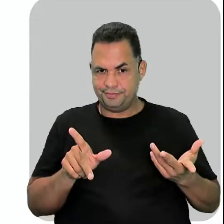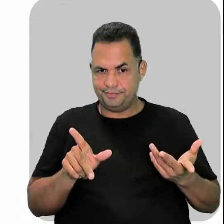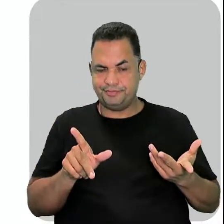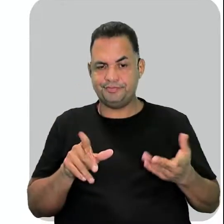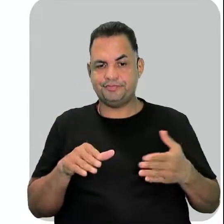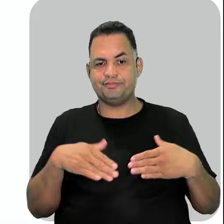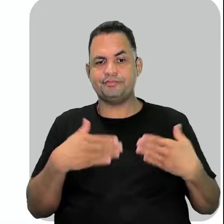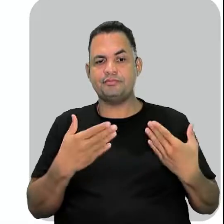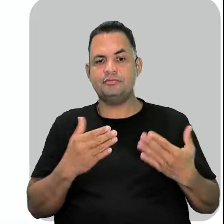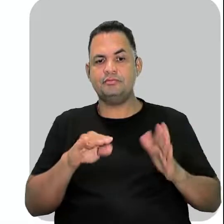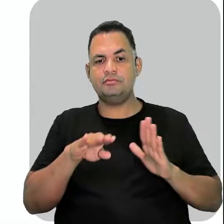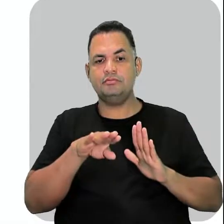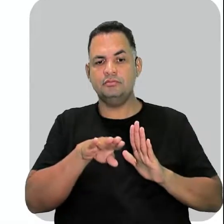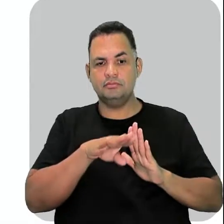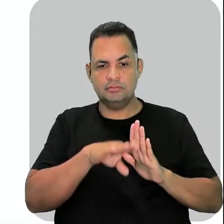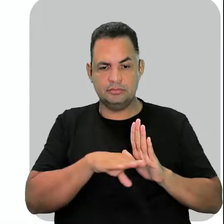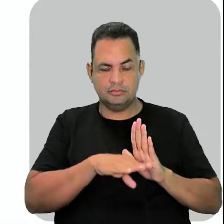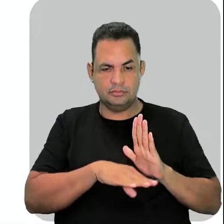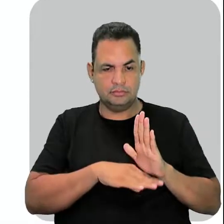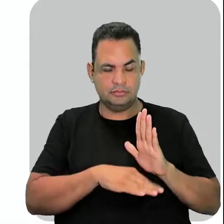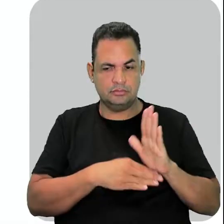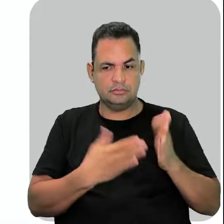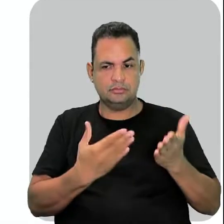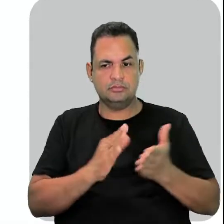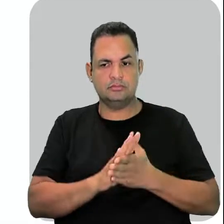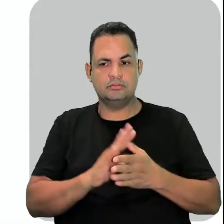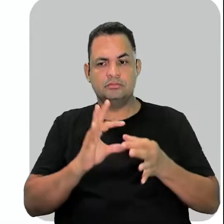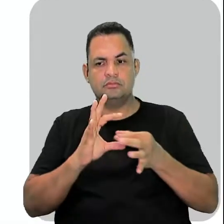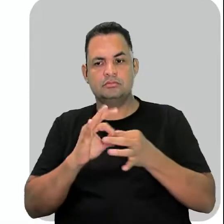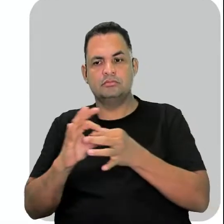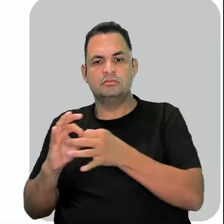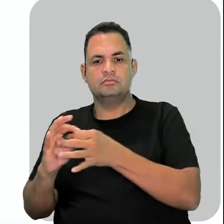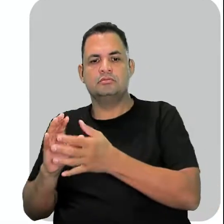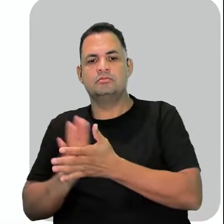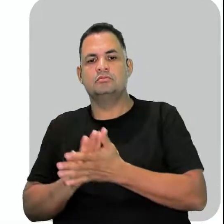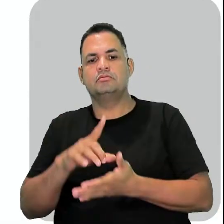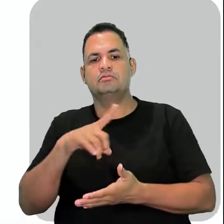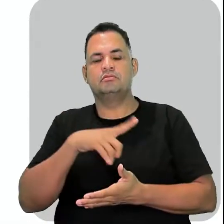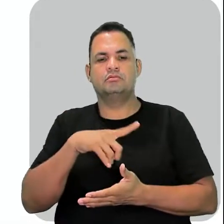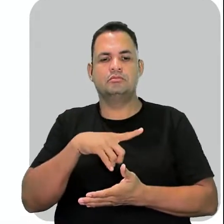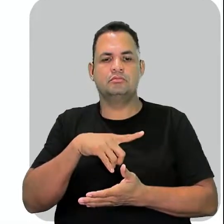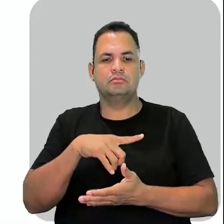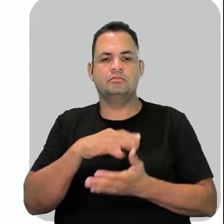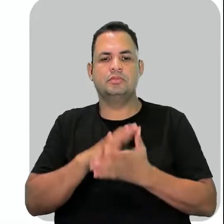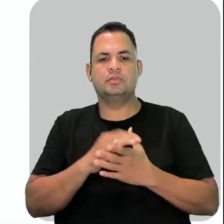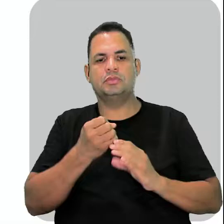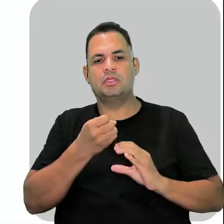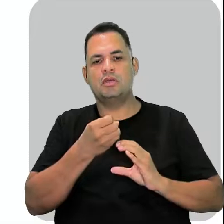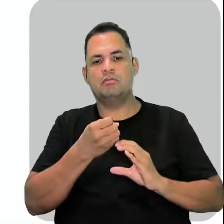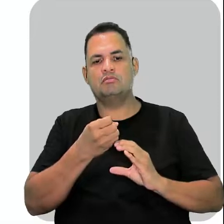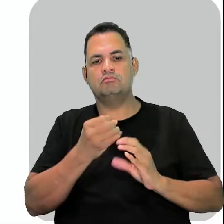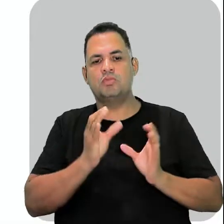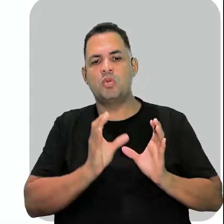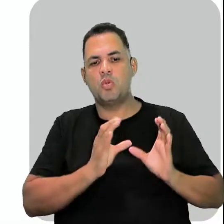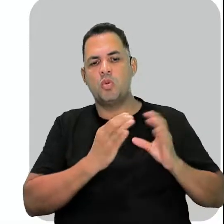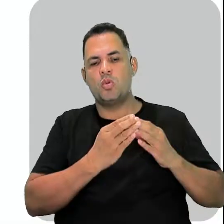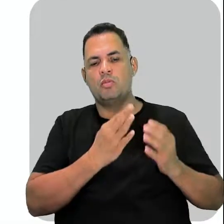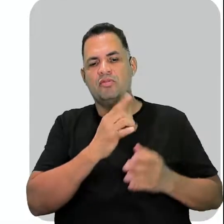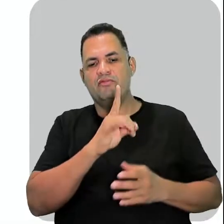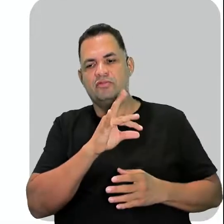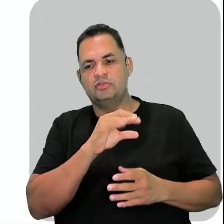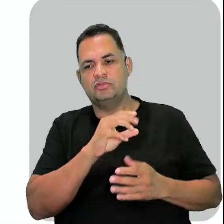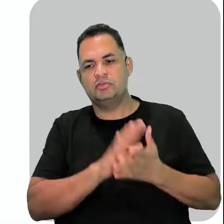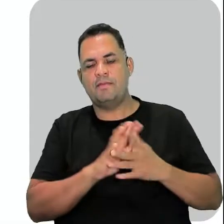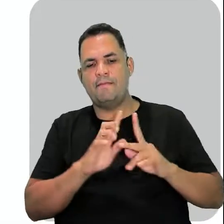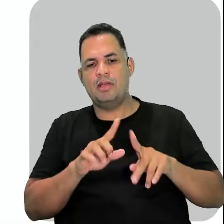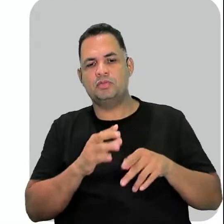diferenciar na classificação da cadeia. Nós vamos ter a mesma classe funcional, mas o tipo de cadeia